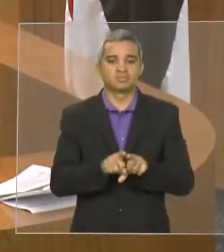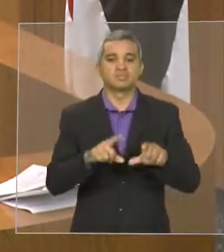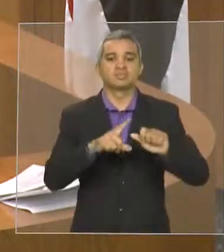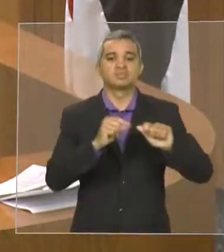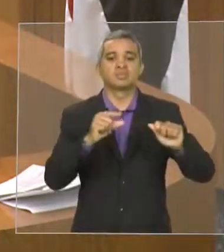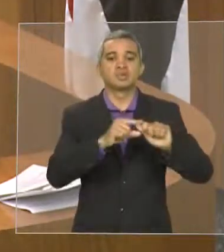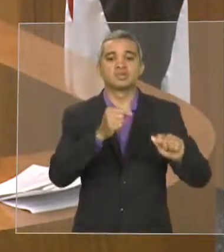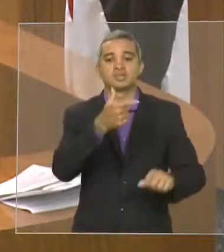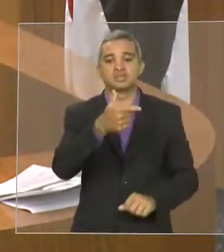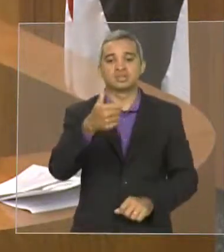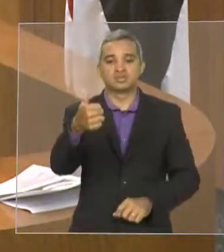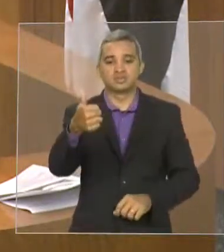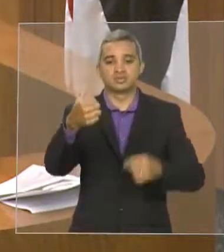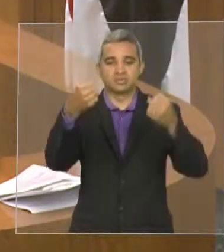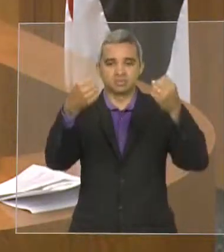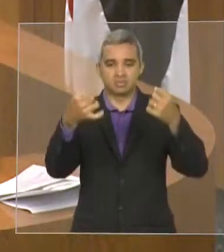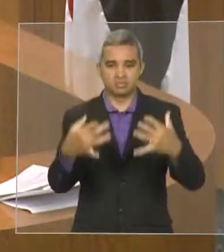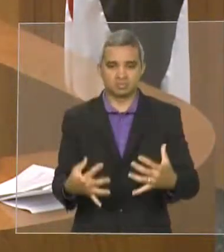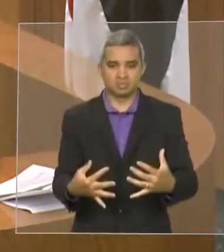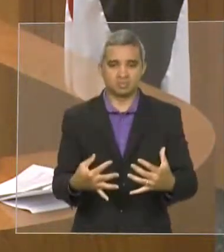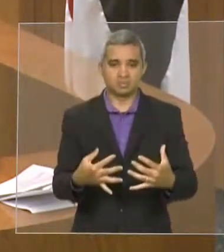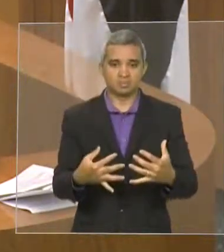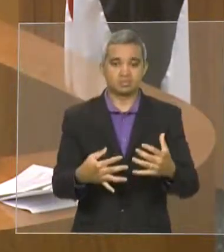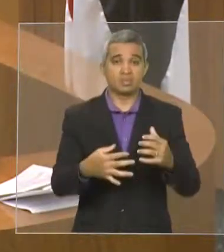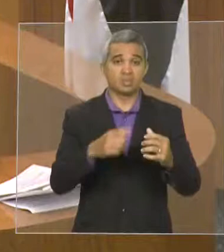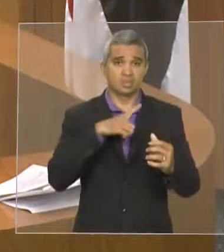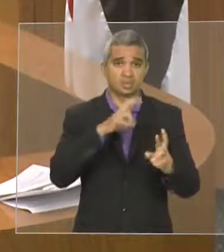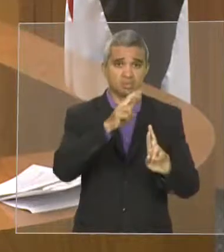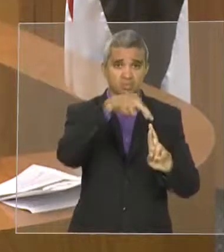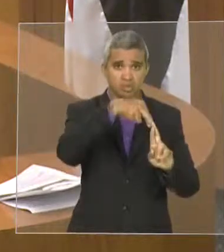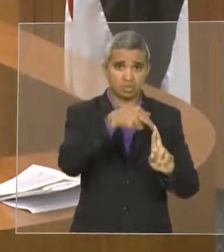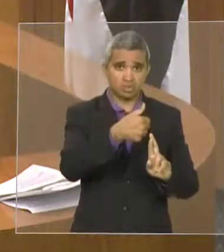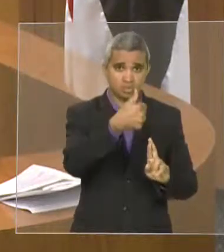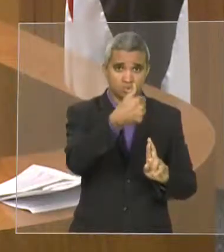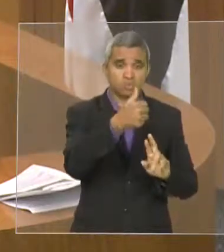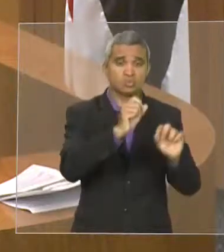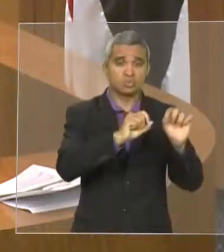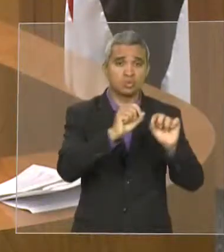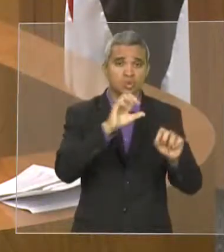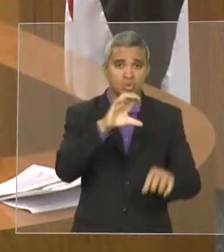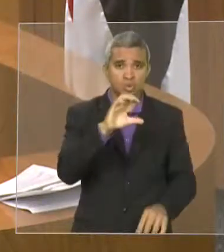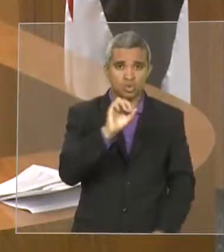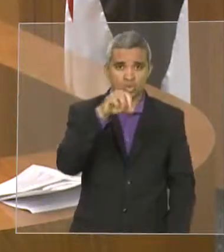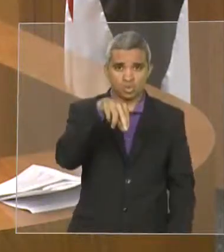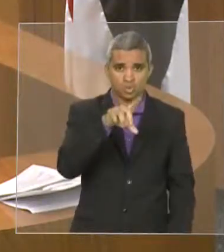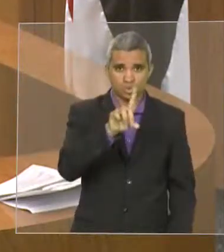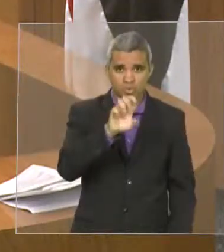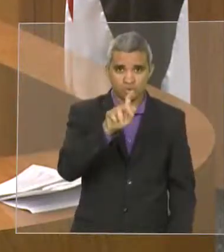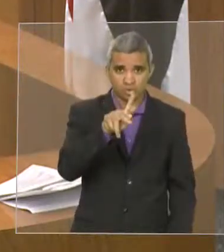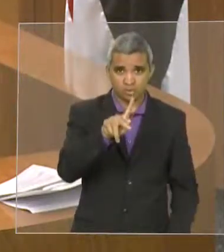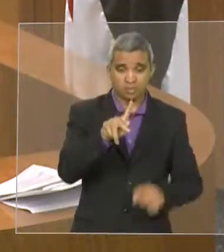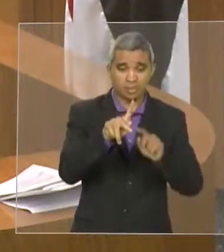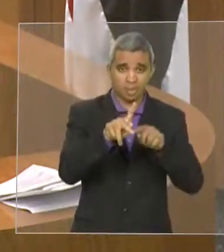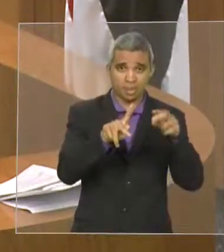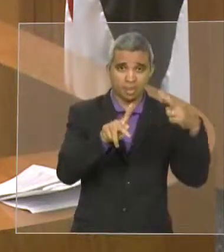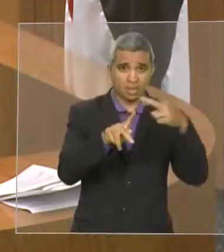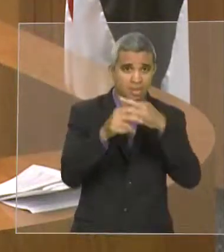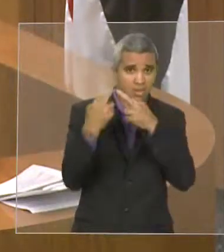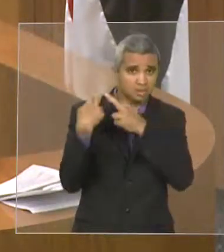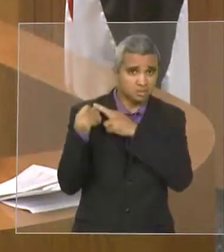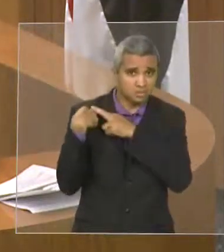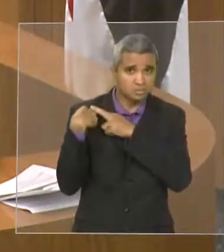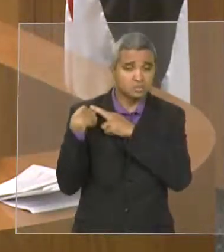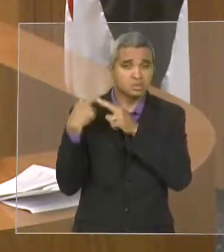21, diz o seguinte: parágrafo único. O CONDEP é competente para resolver as questões atinentes aos